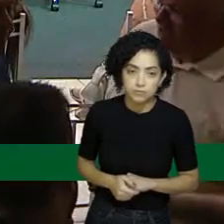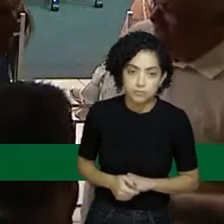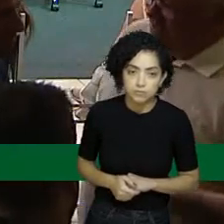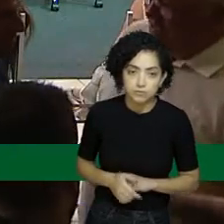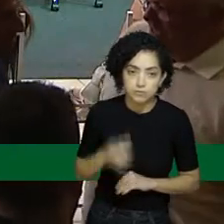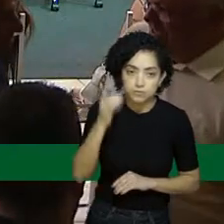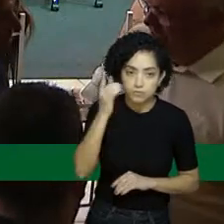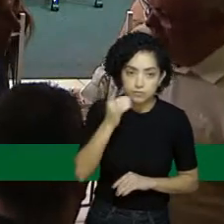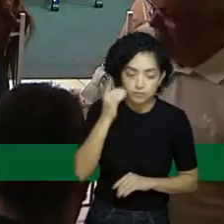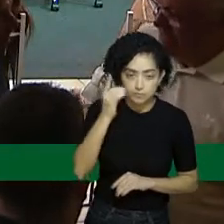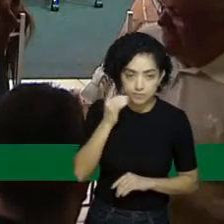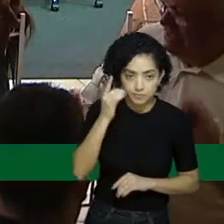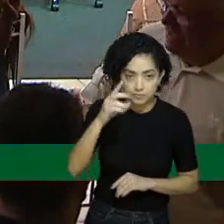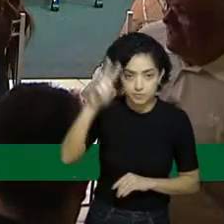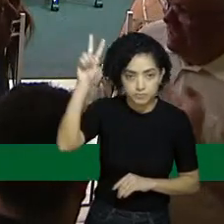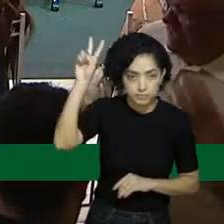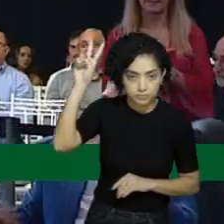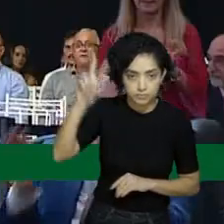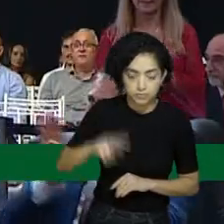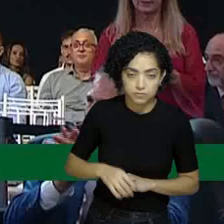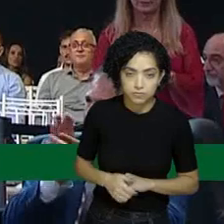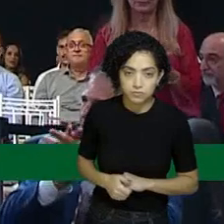Deputado Dr. Vicente Caro Preso.